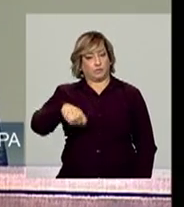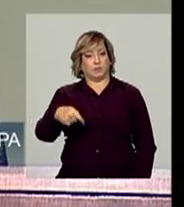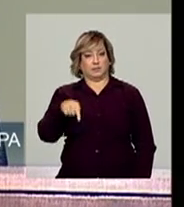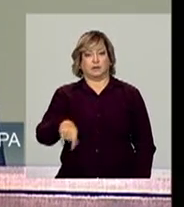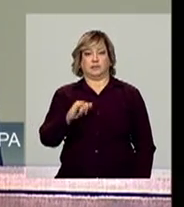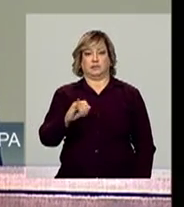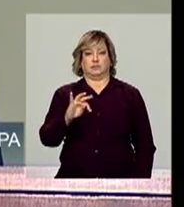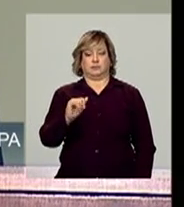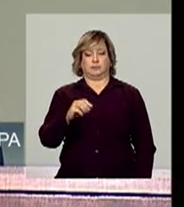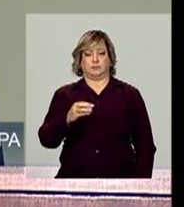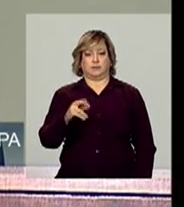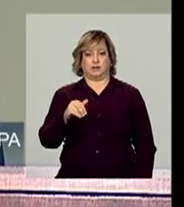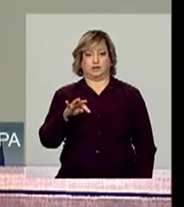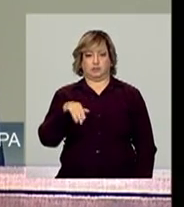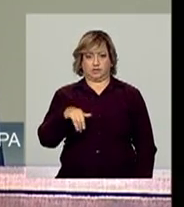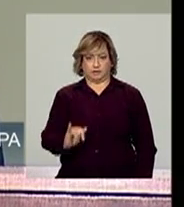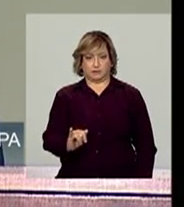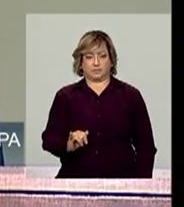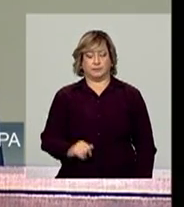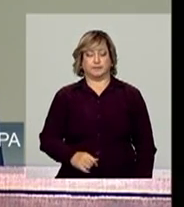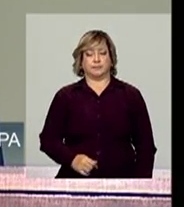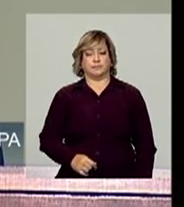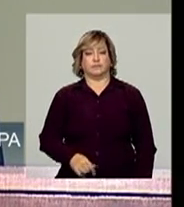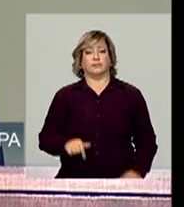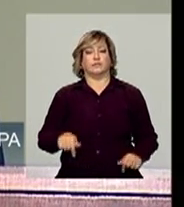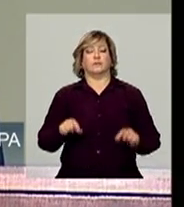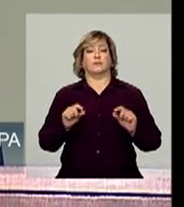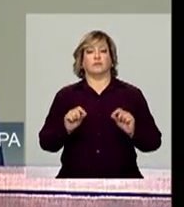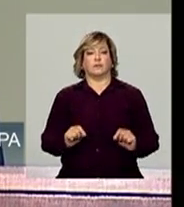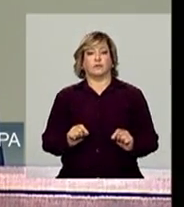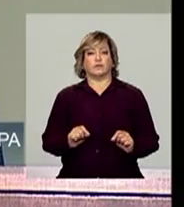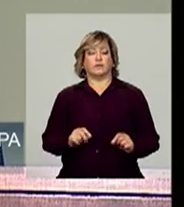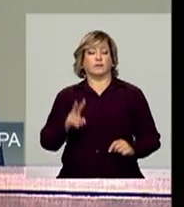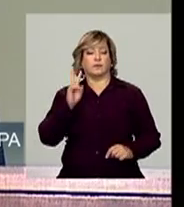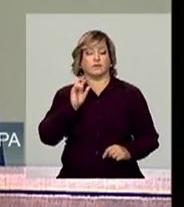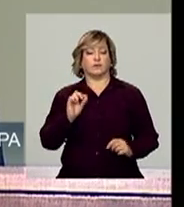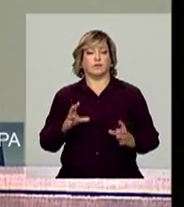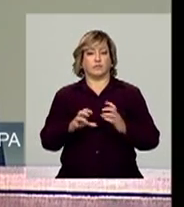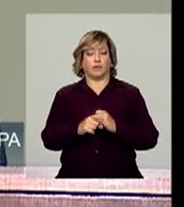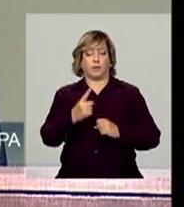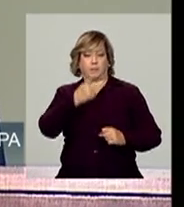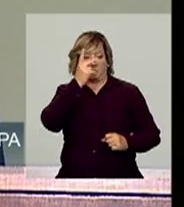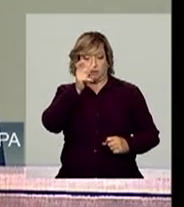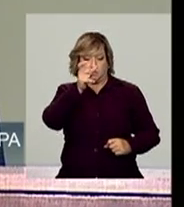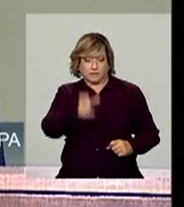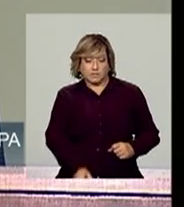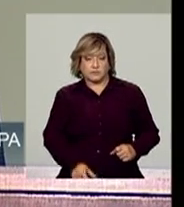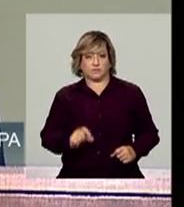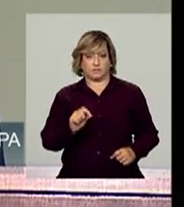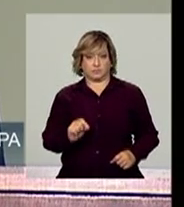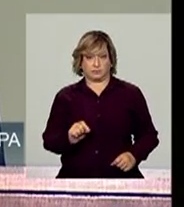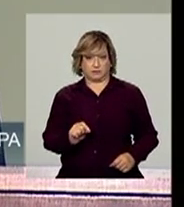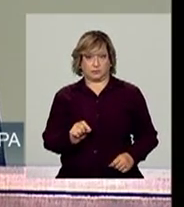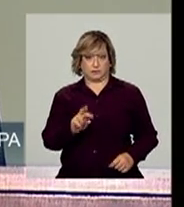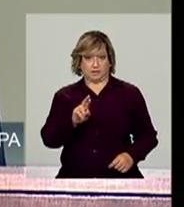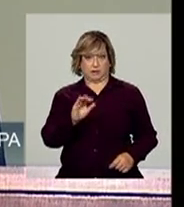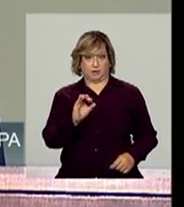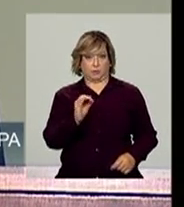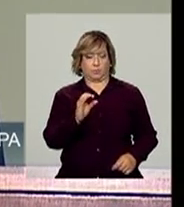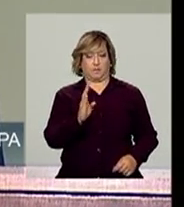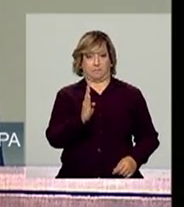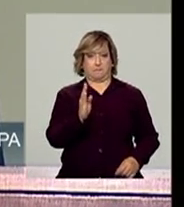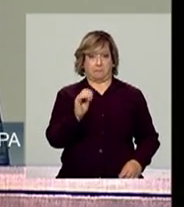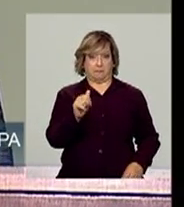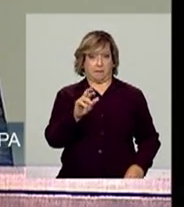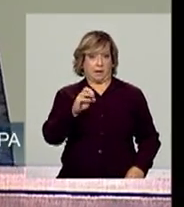do Brasil, que é uma designação um tanto contraditória para alguém que tanto fez pela República, pois